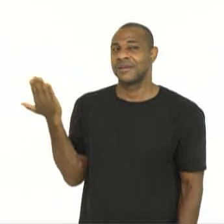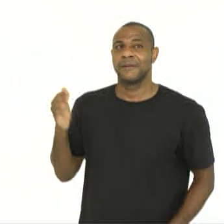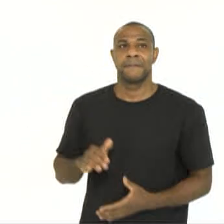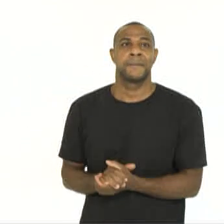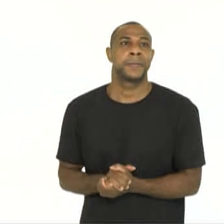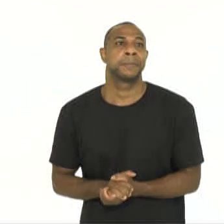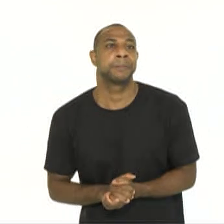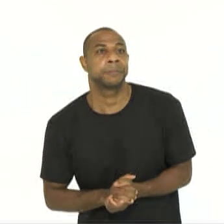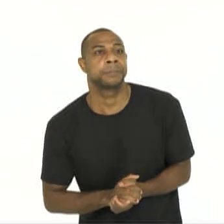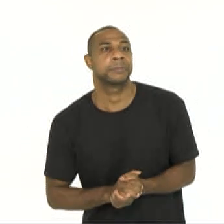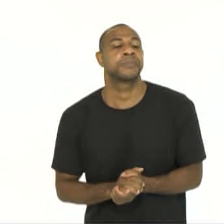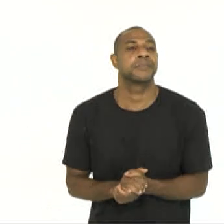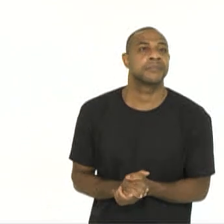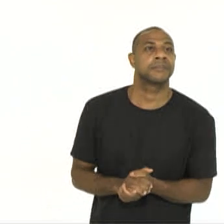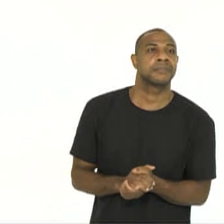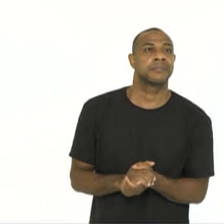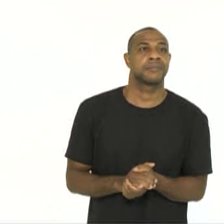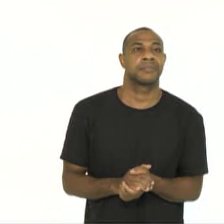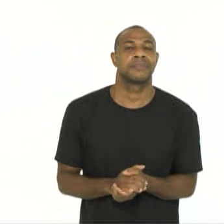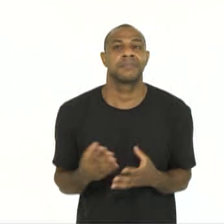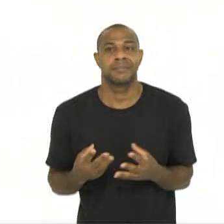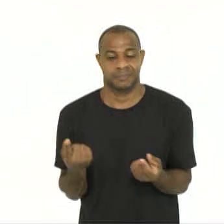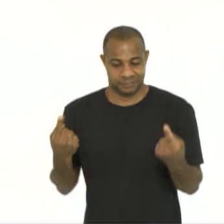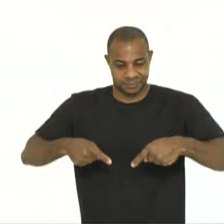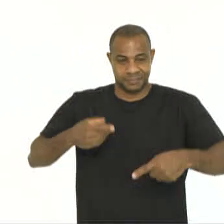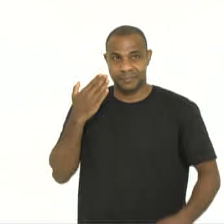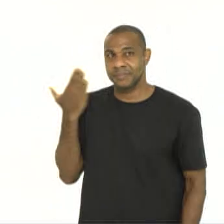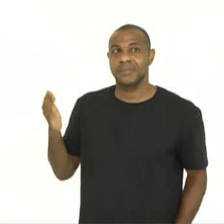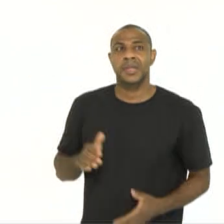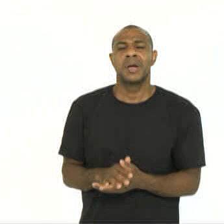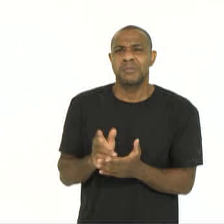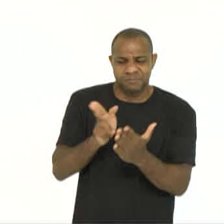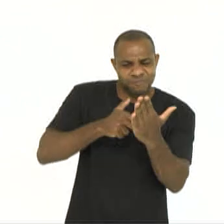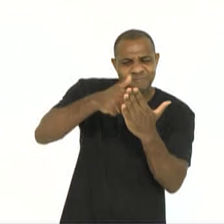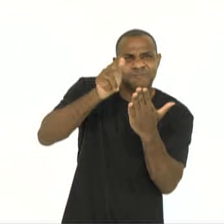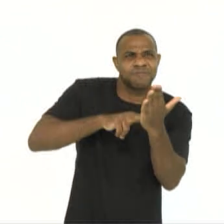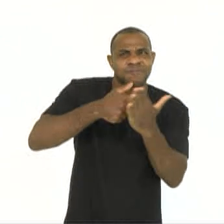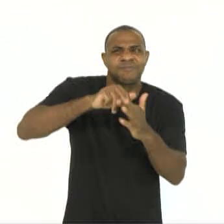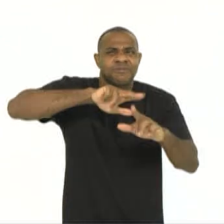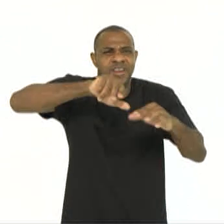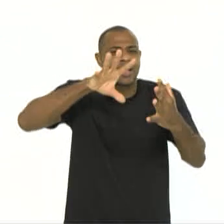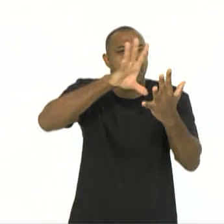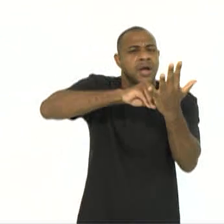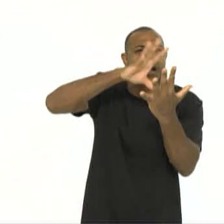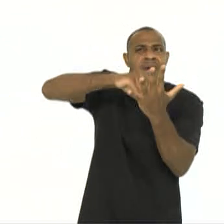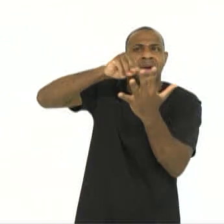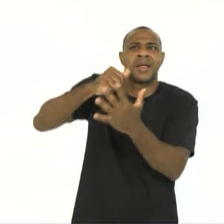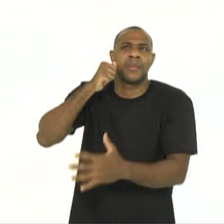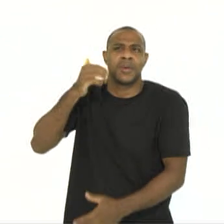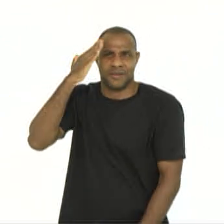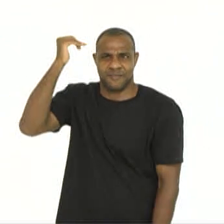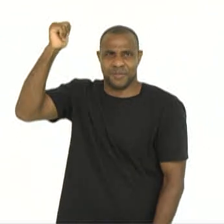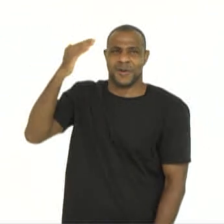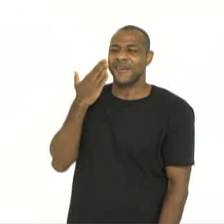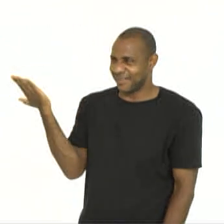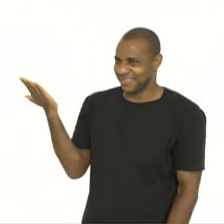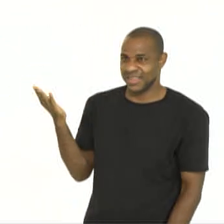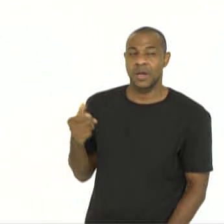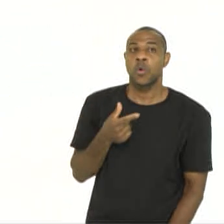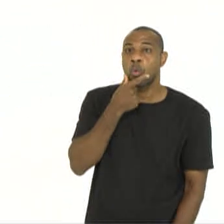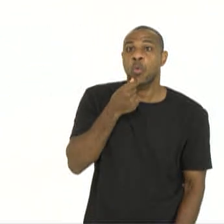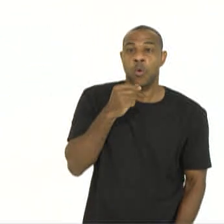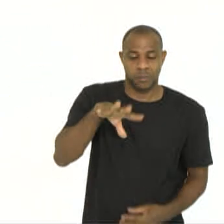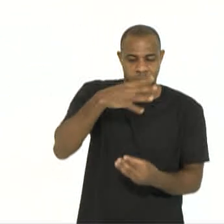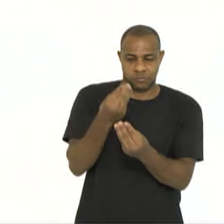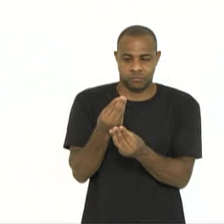Bem, vamos ver o nosso terceiro quiz aqui, então. Ao pintar várias cópias diferentes de Marilyn Monroe, o artista